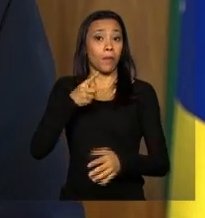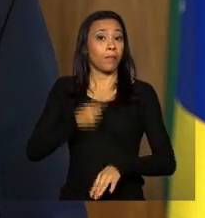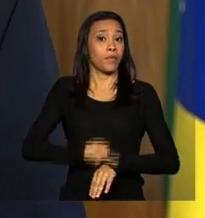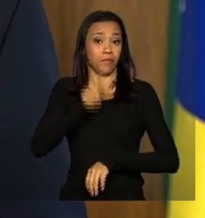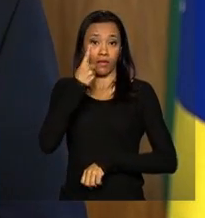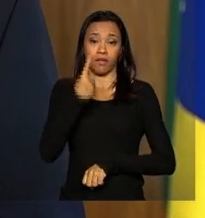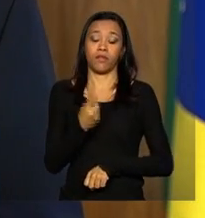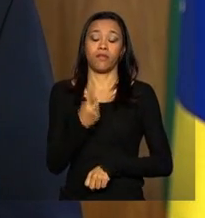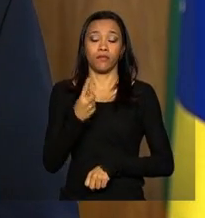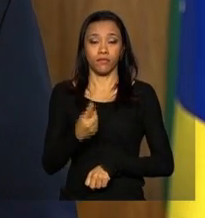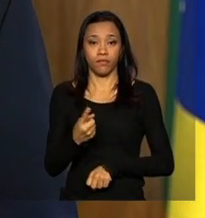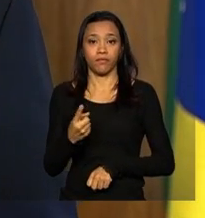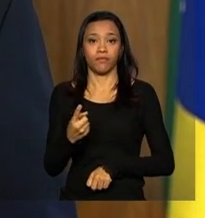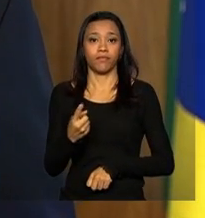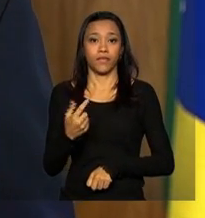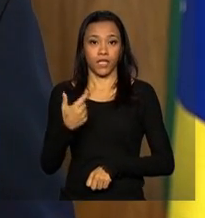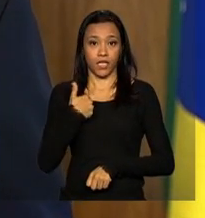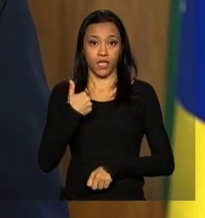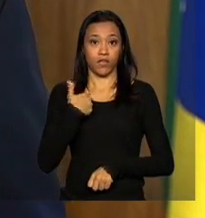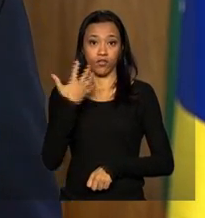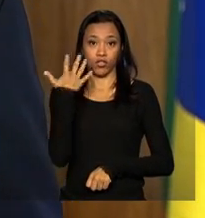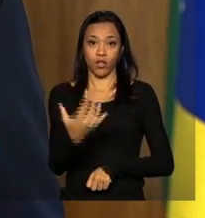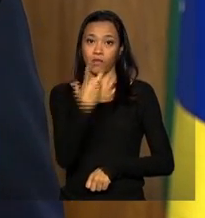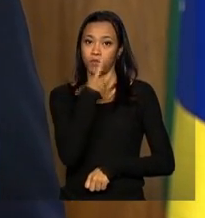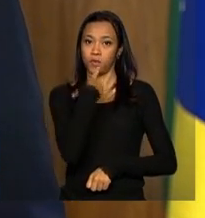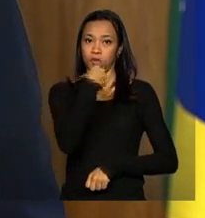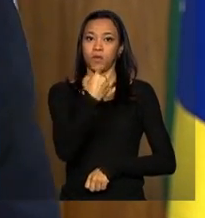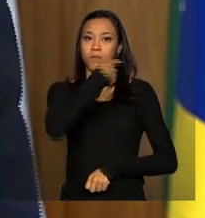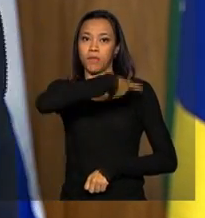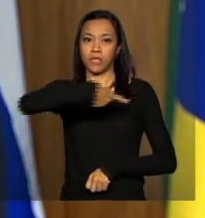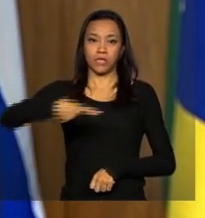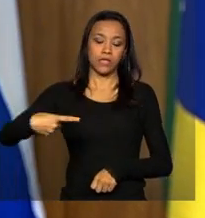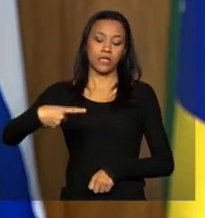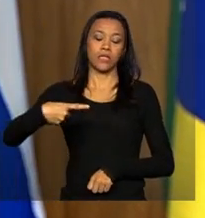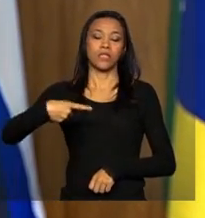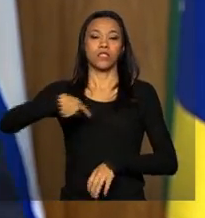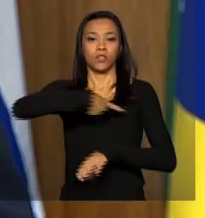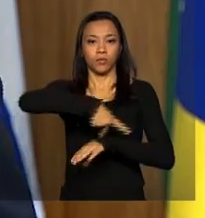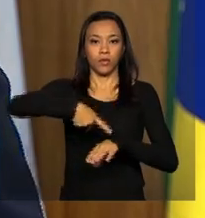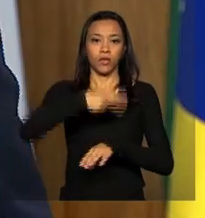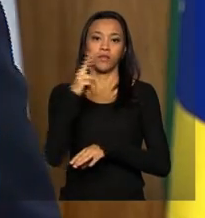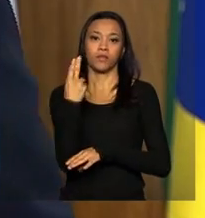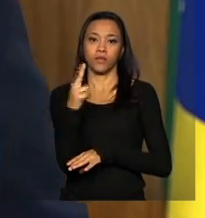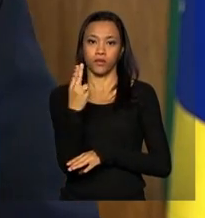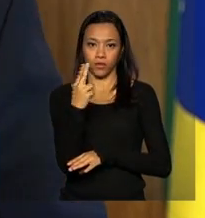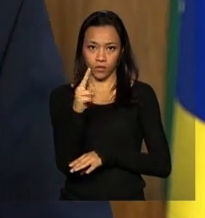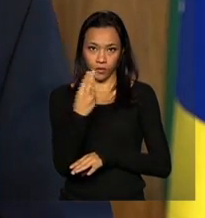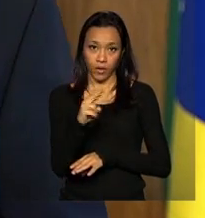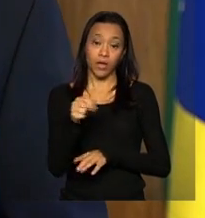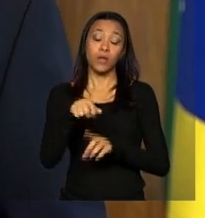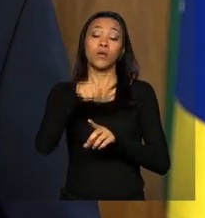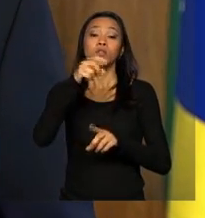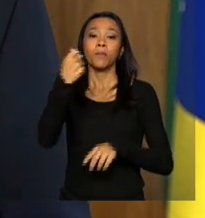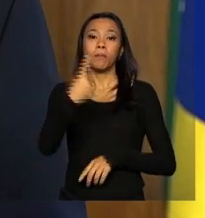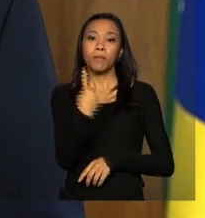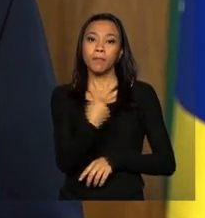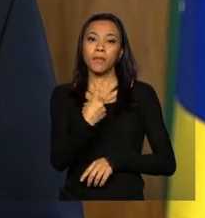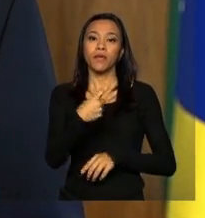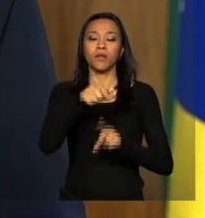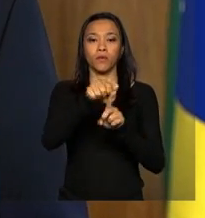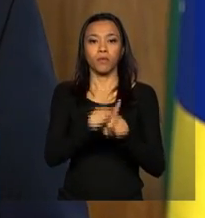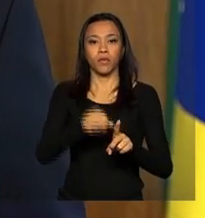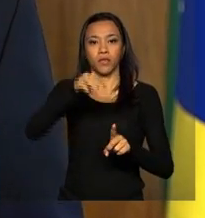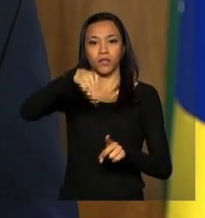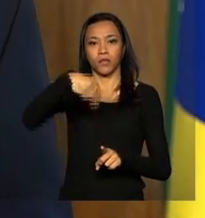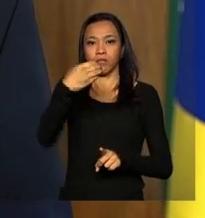realizamos desde que assumimos a presidência da República no dia 1º de março passado. O